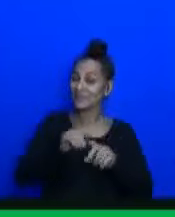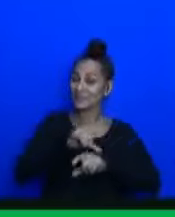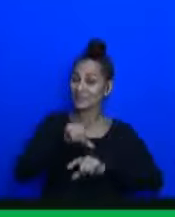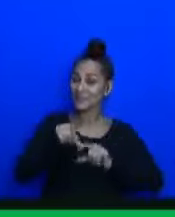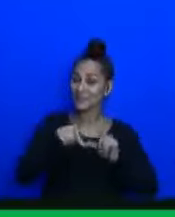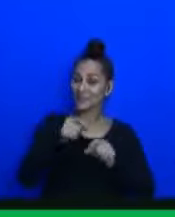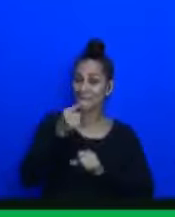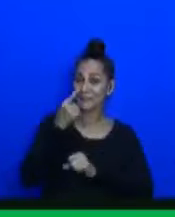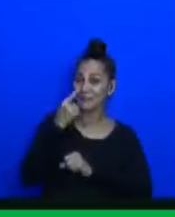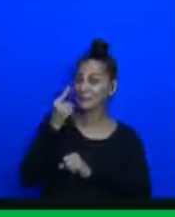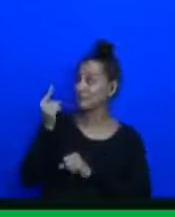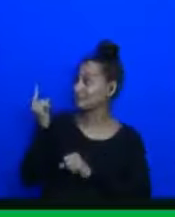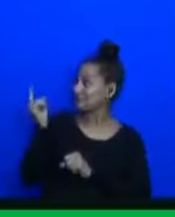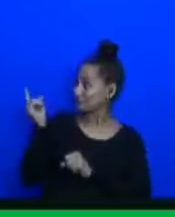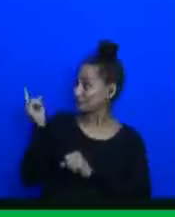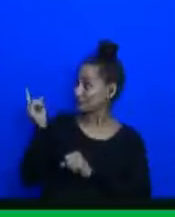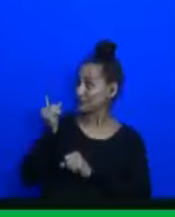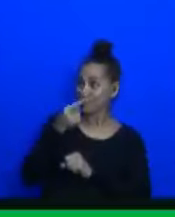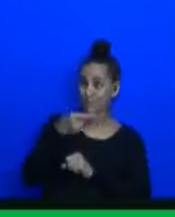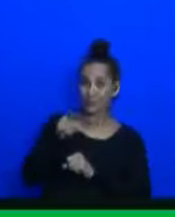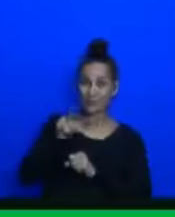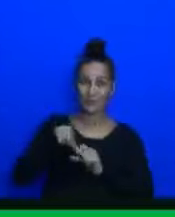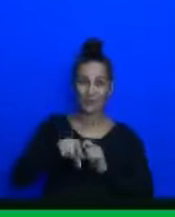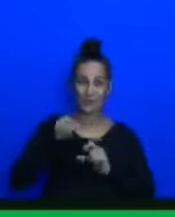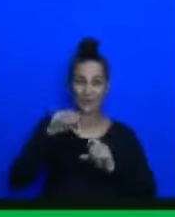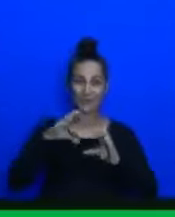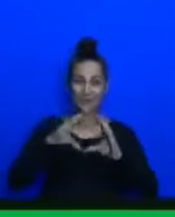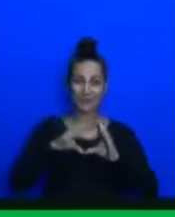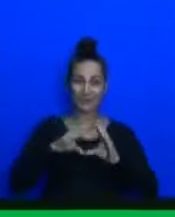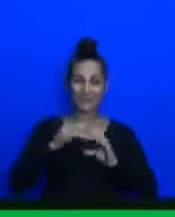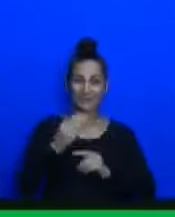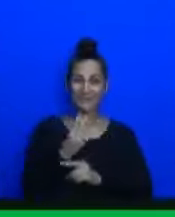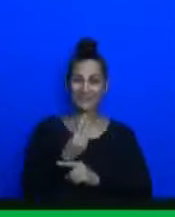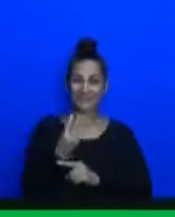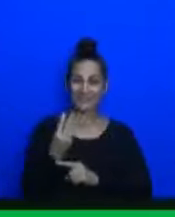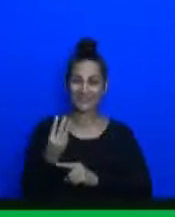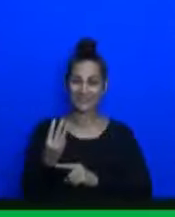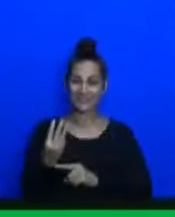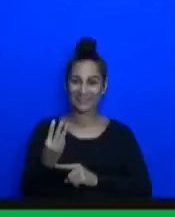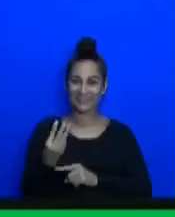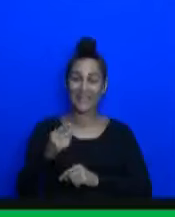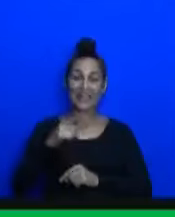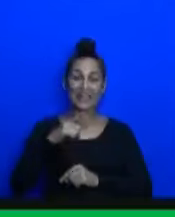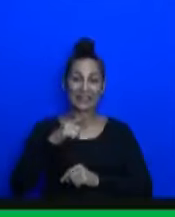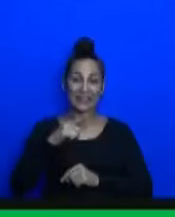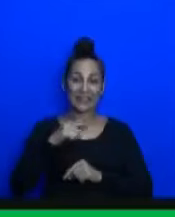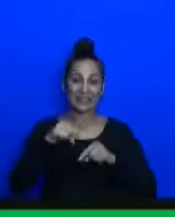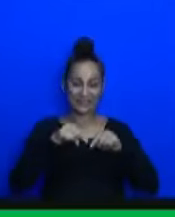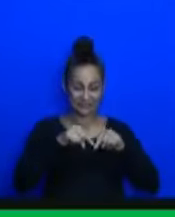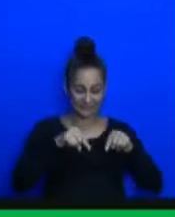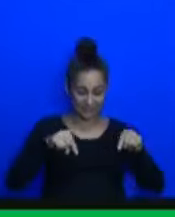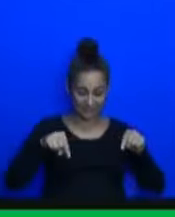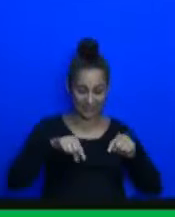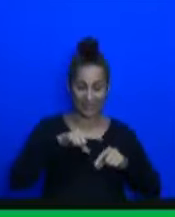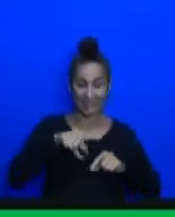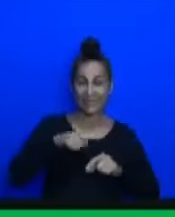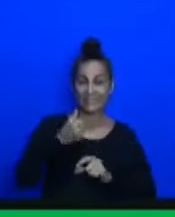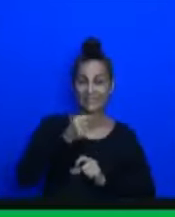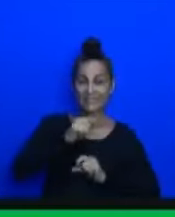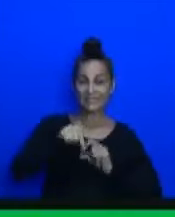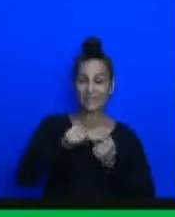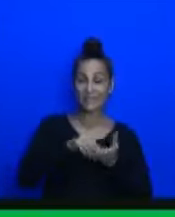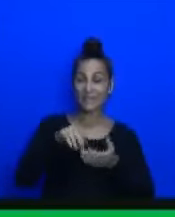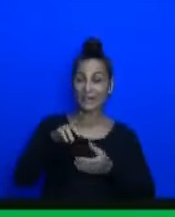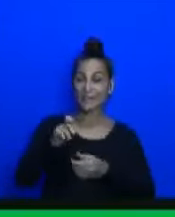sorteio, a última bola sorteada, 33, número 33. Temos as 6 dezenas da Mega Sena